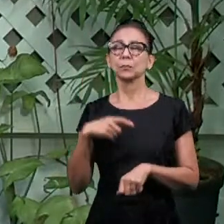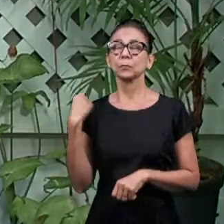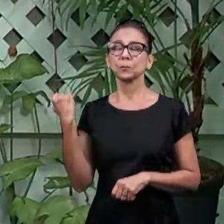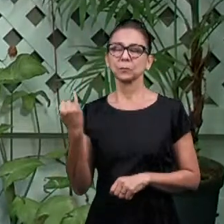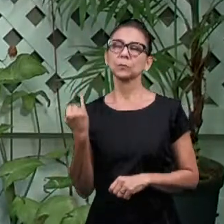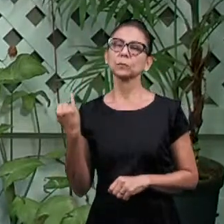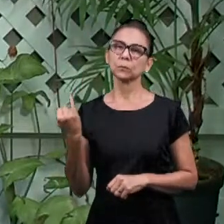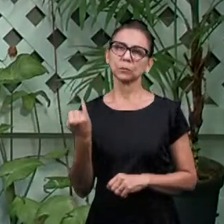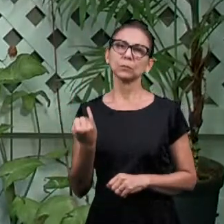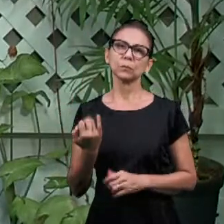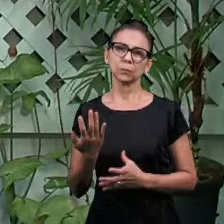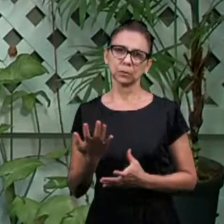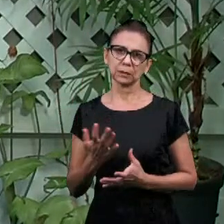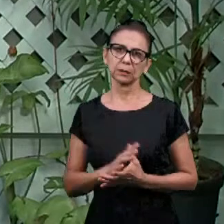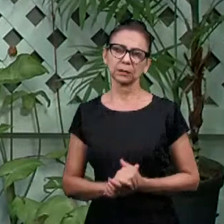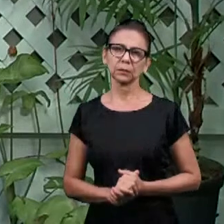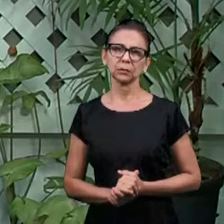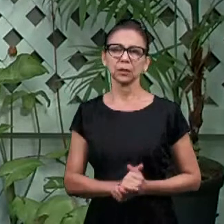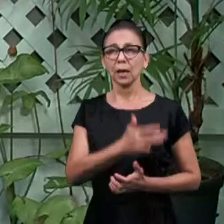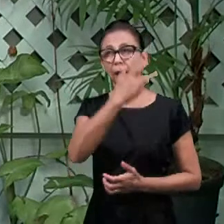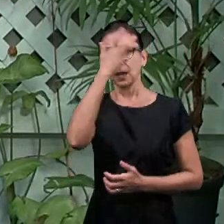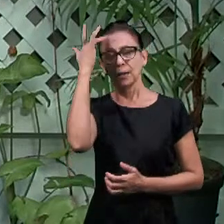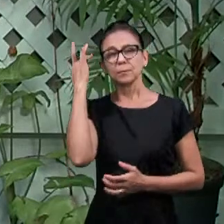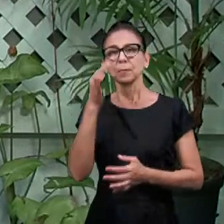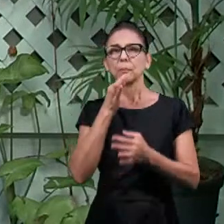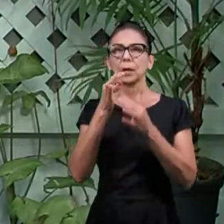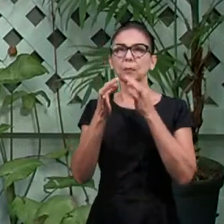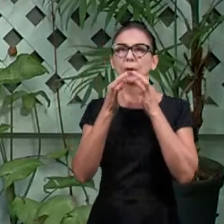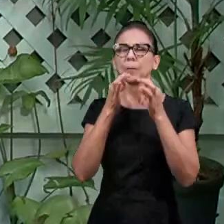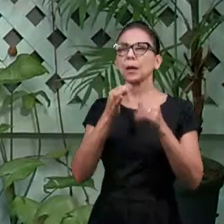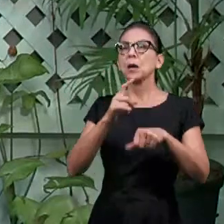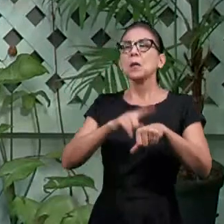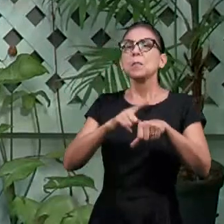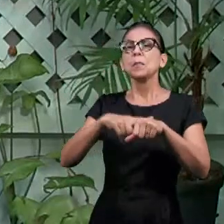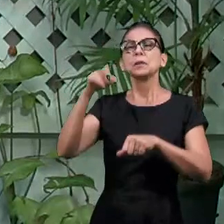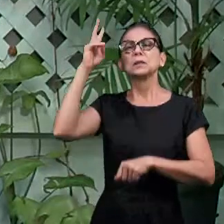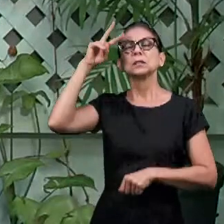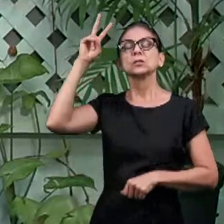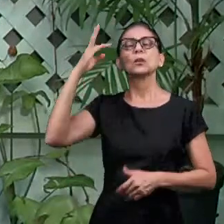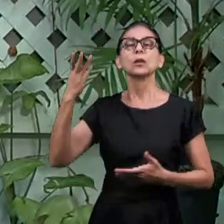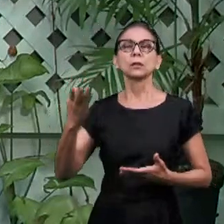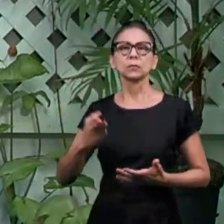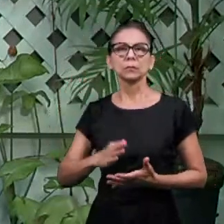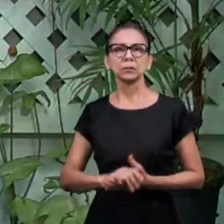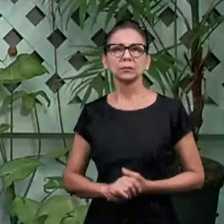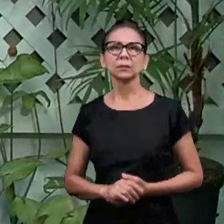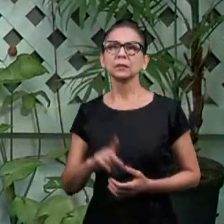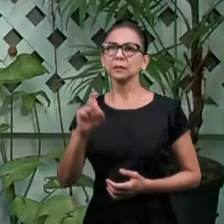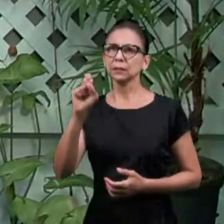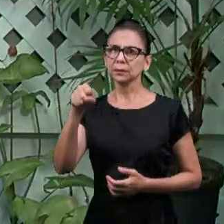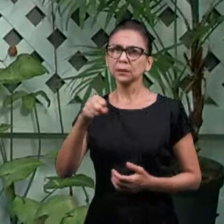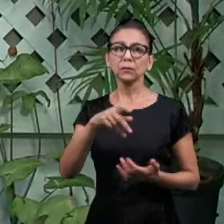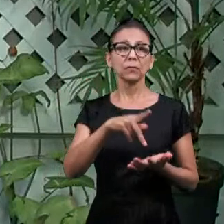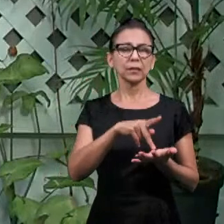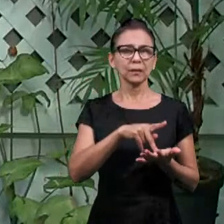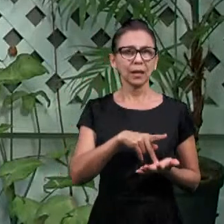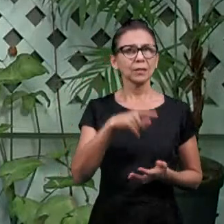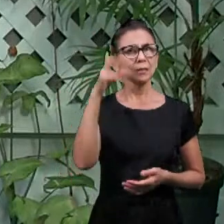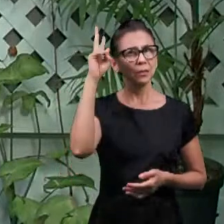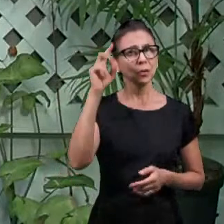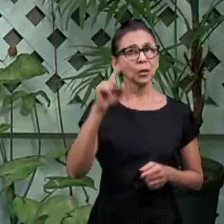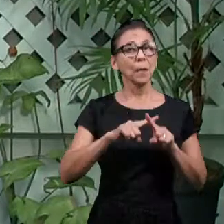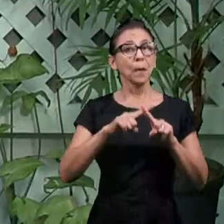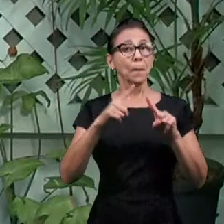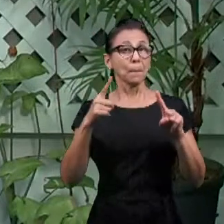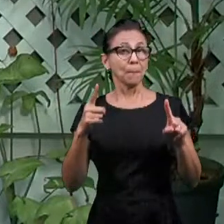muito importante. As pessoas falam assim, momento histórico. É verdade, é um momento histórico, mas para nós tudo tem um